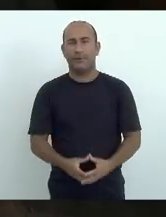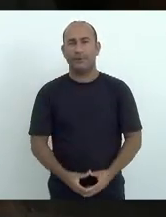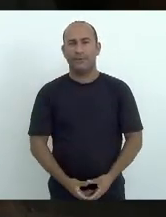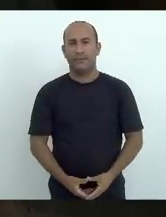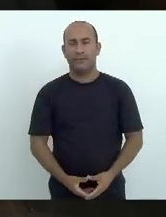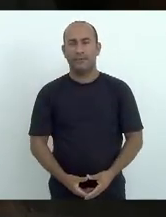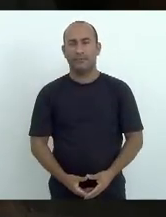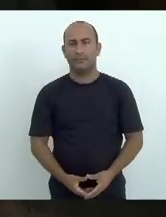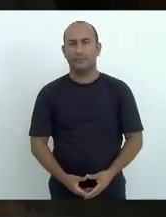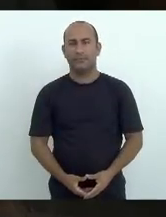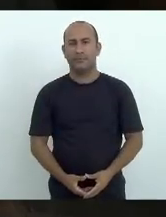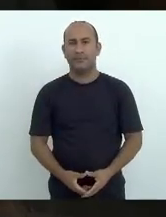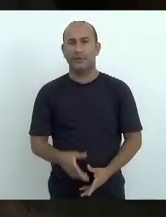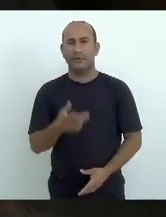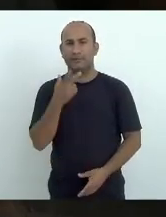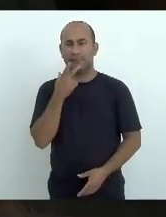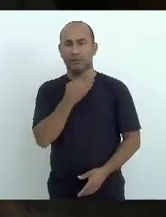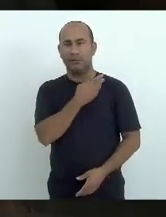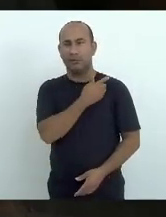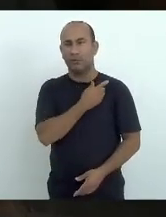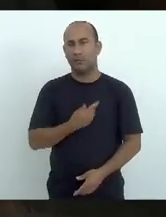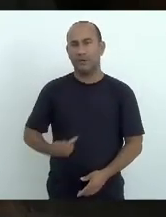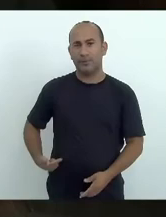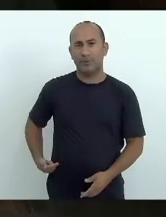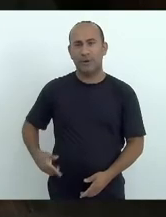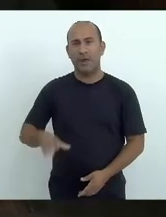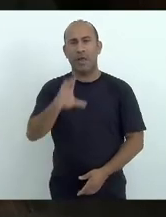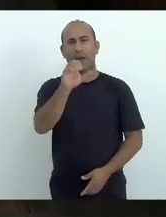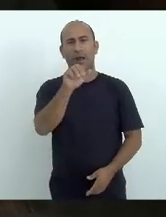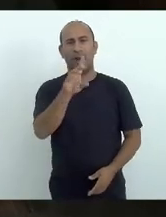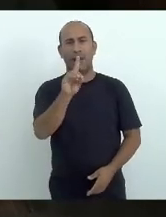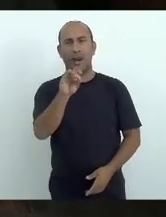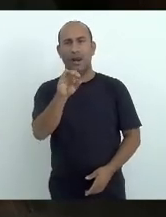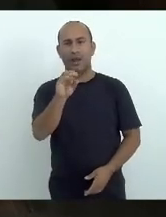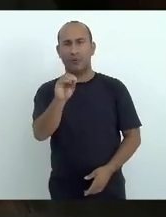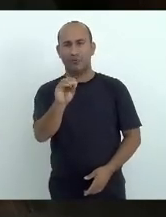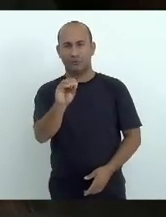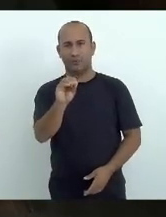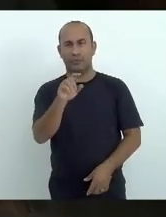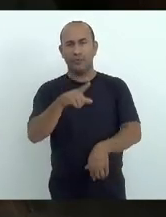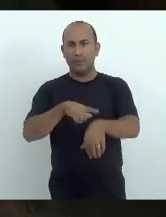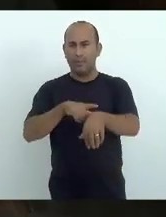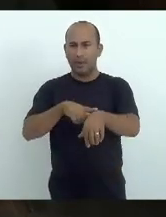do governador Cláudio Castro. E num dado momento dos debates,